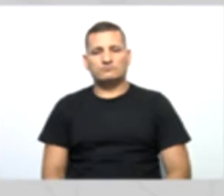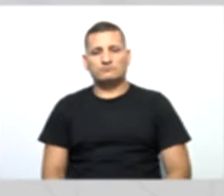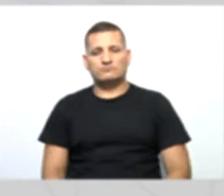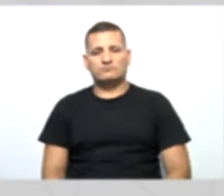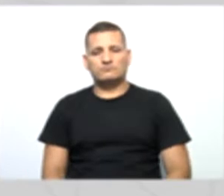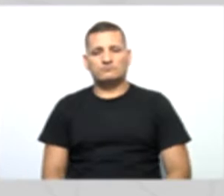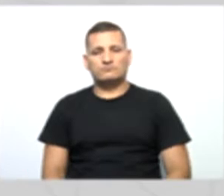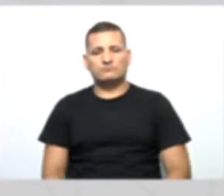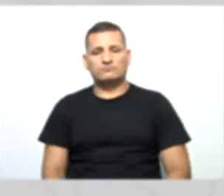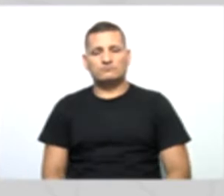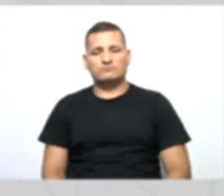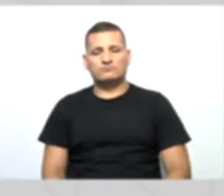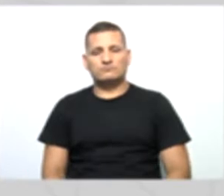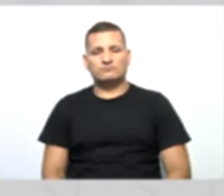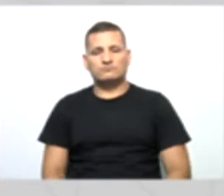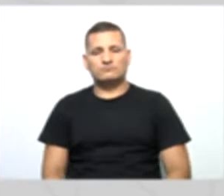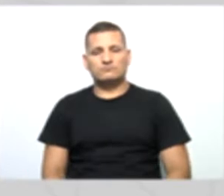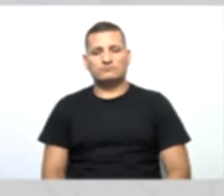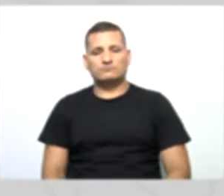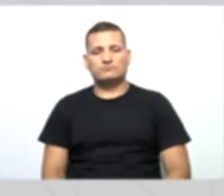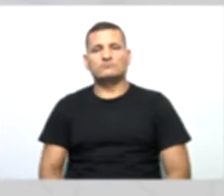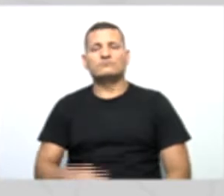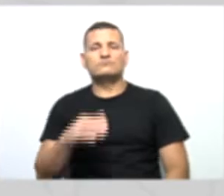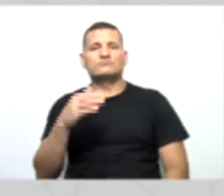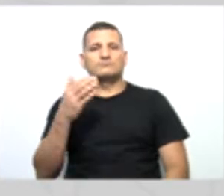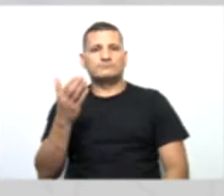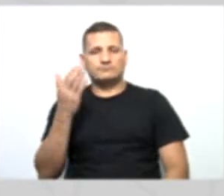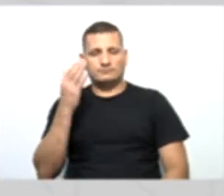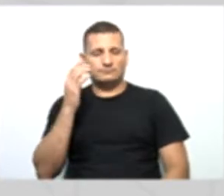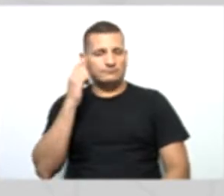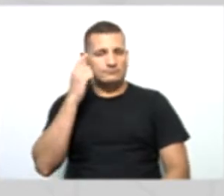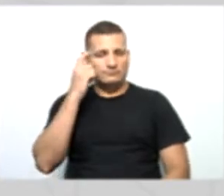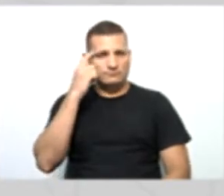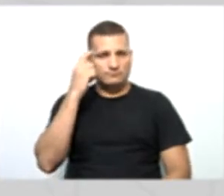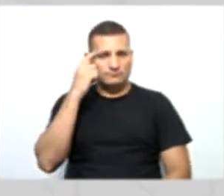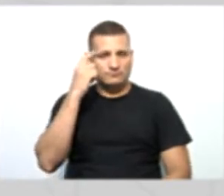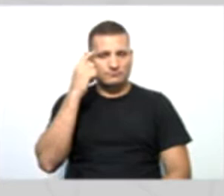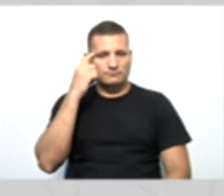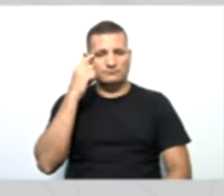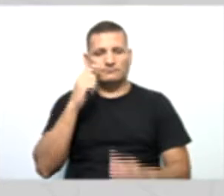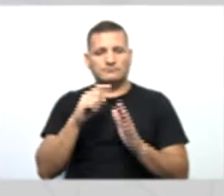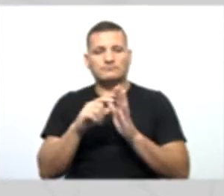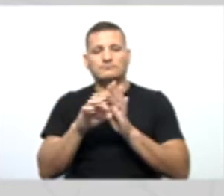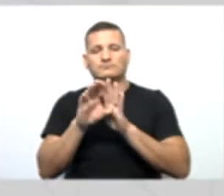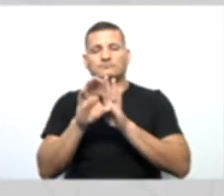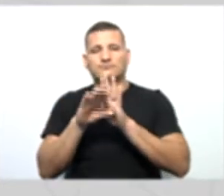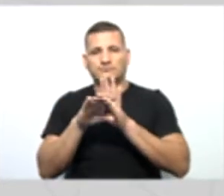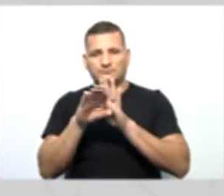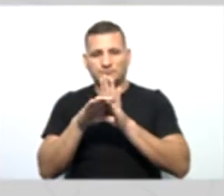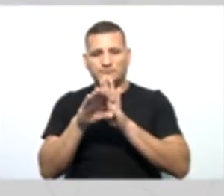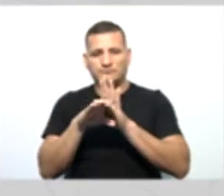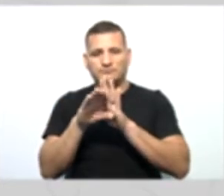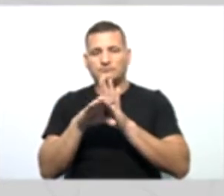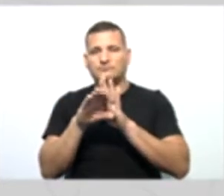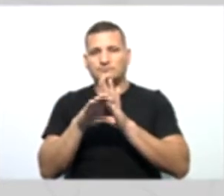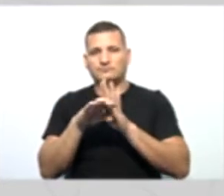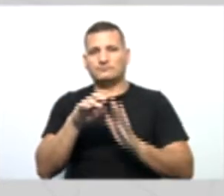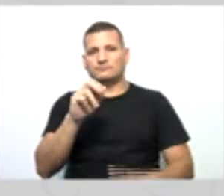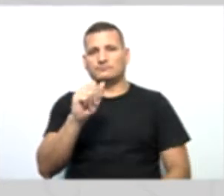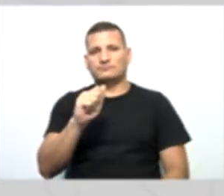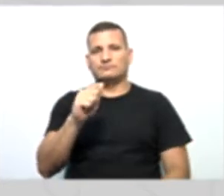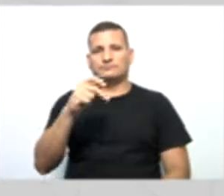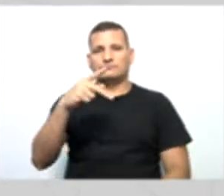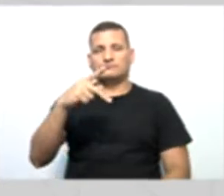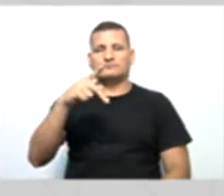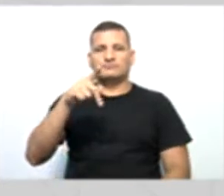no arranjo produtivo local. Então, imagine que esse conceito inteiro, ele é